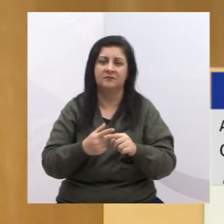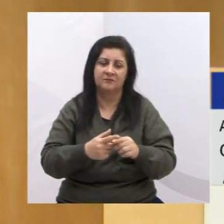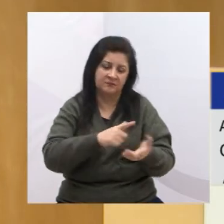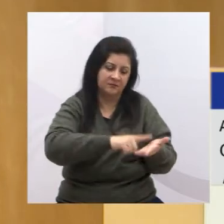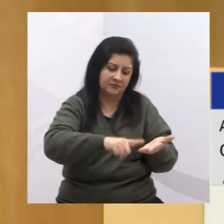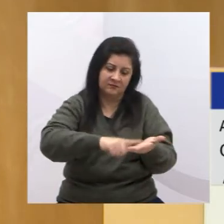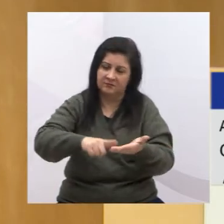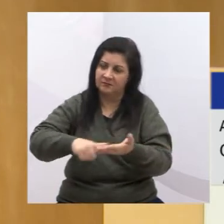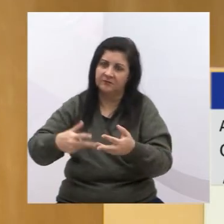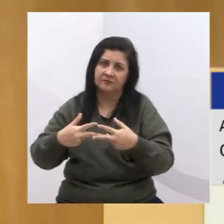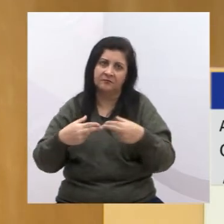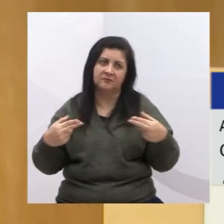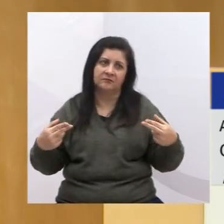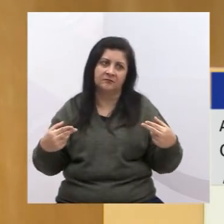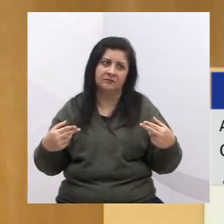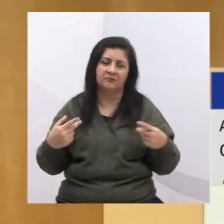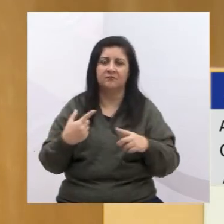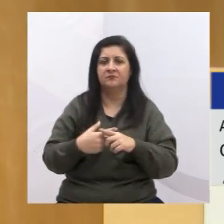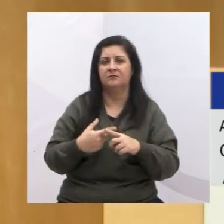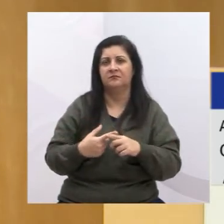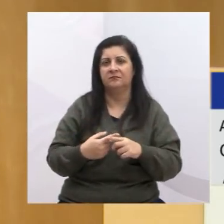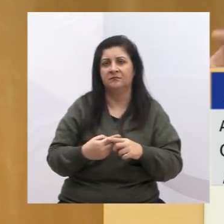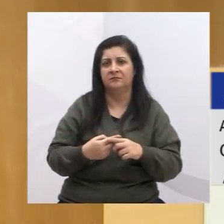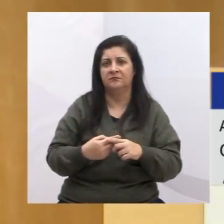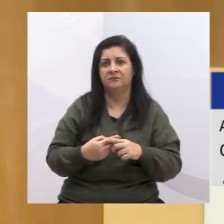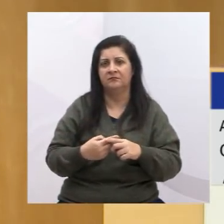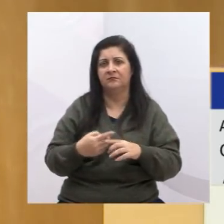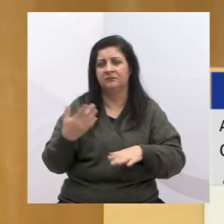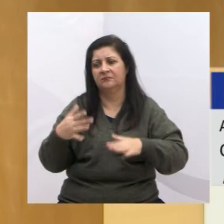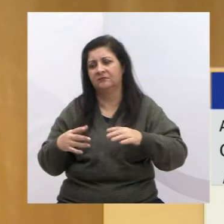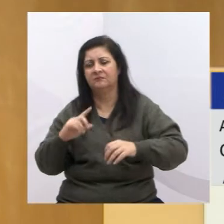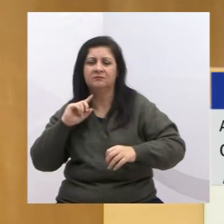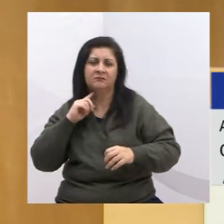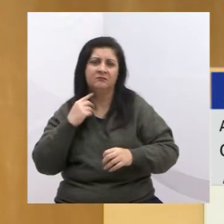alguma coisa. Por quê? Porque muitas vezes tinha estrangeiros lá.